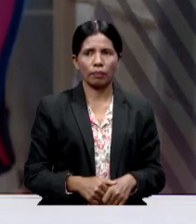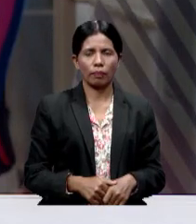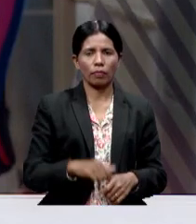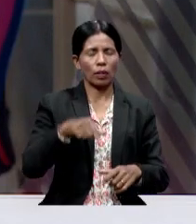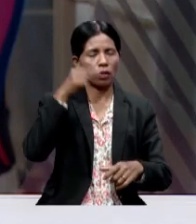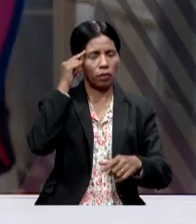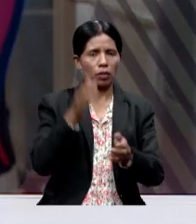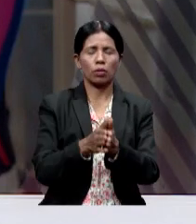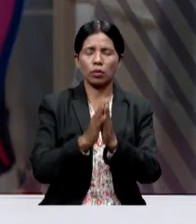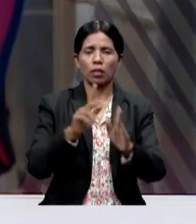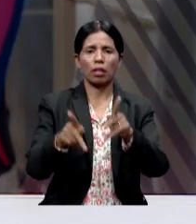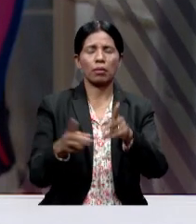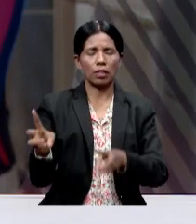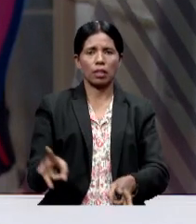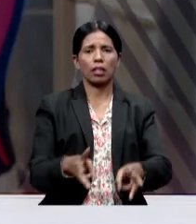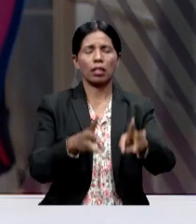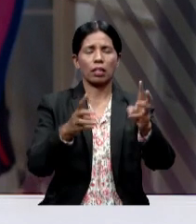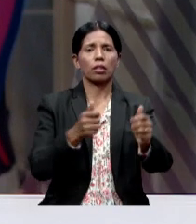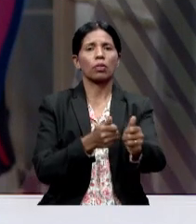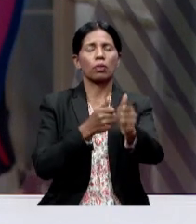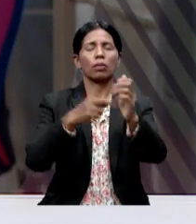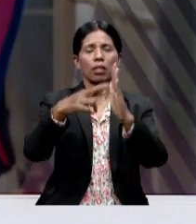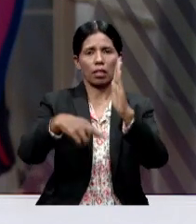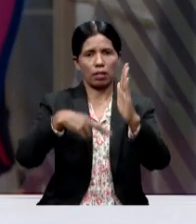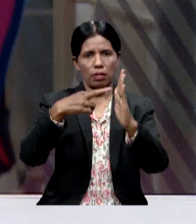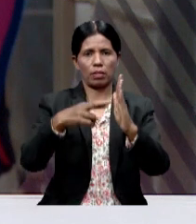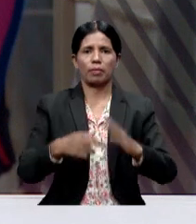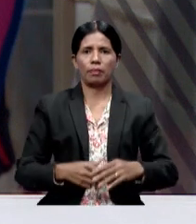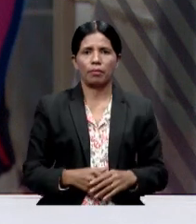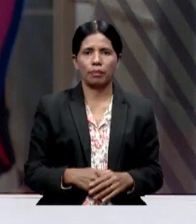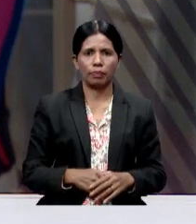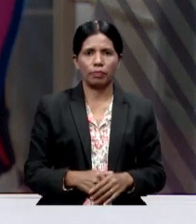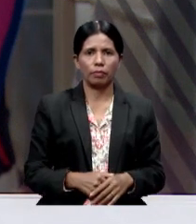Governo Souvenidor Sira ia dalam ini cumpri regulamento.